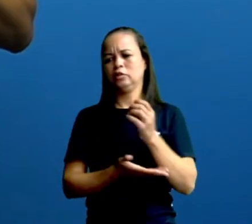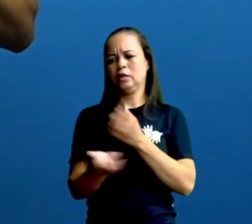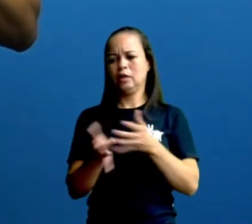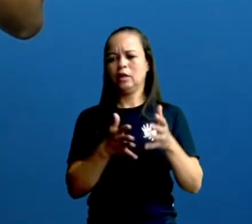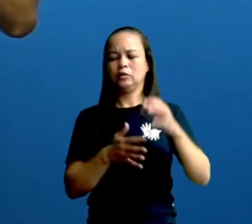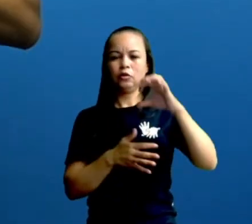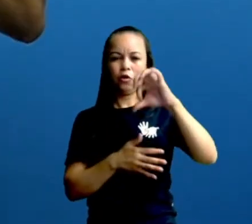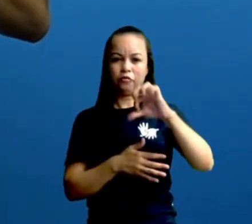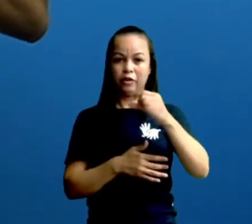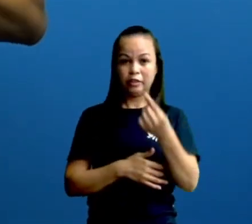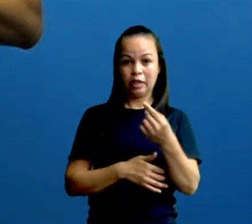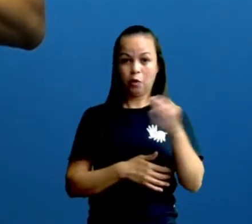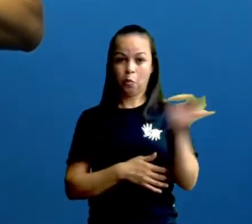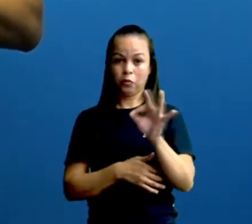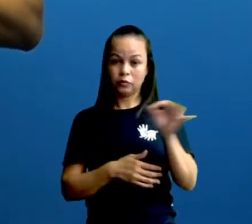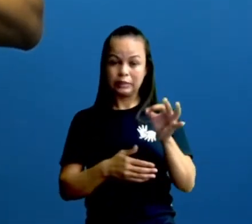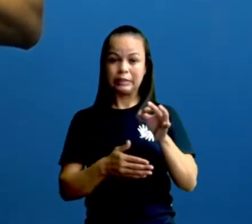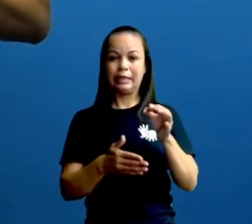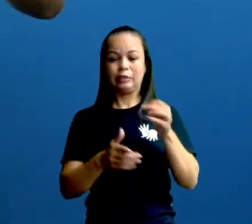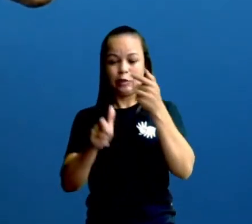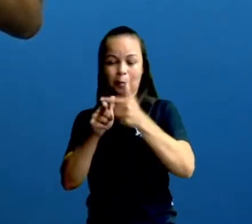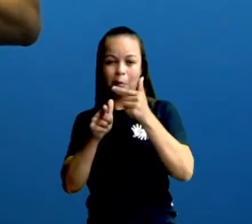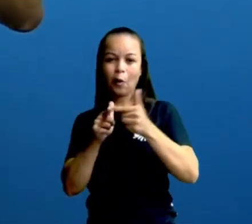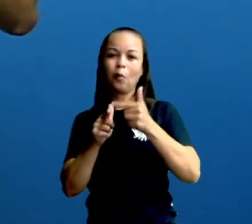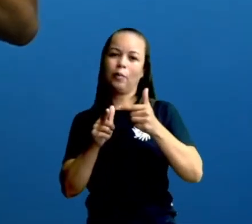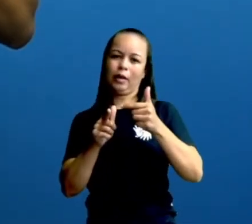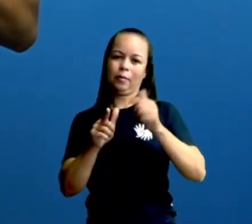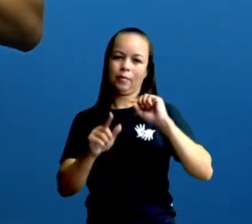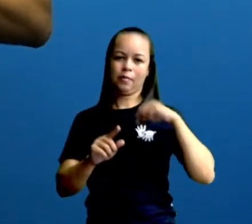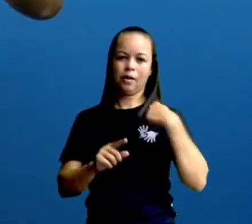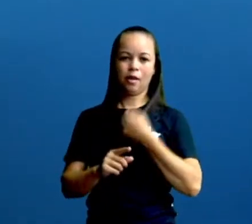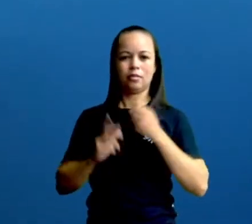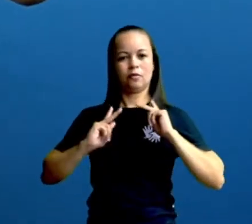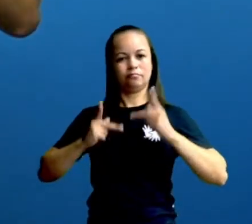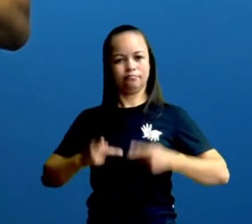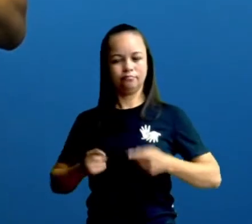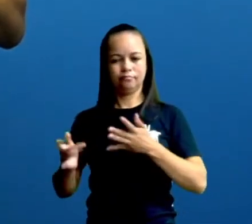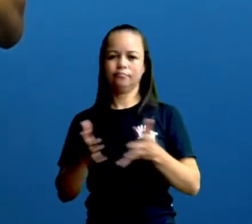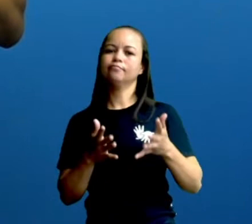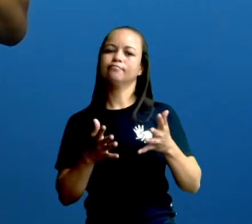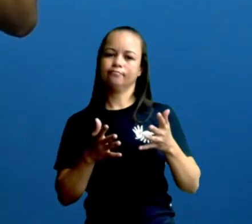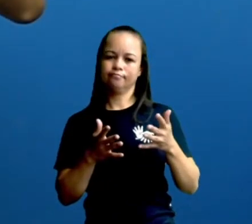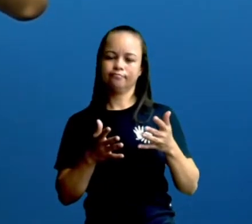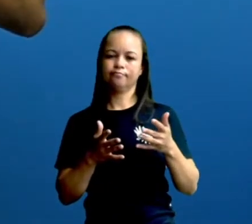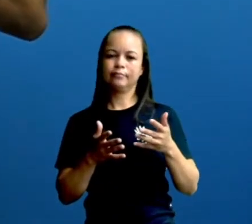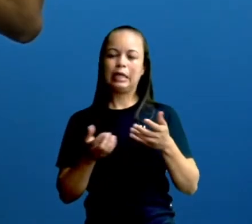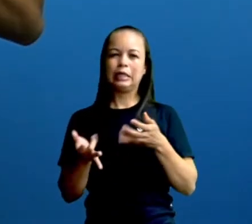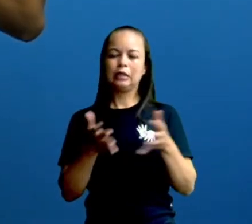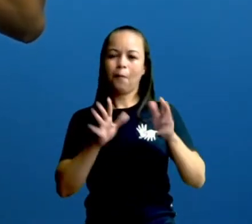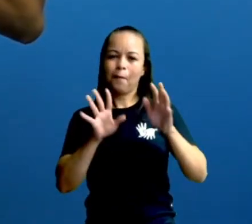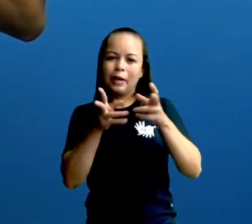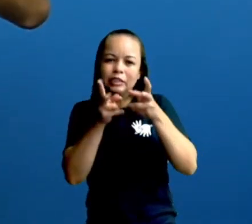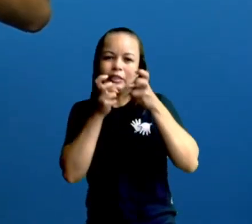nossa sociedade negativamente. Fica essa informação, gente, não deixa de prestar atenção nela com um